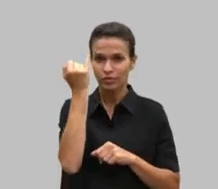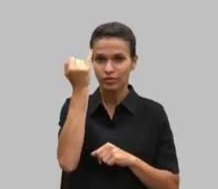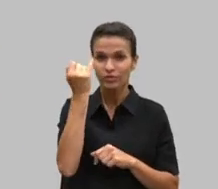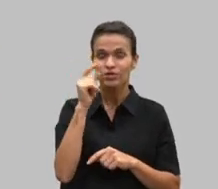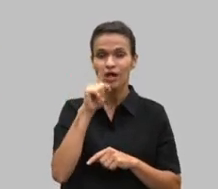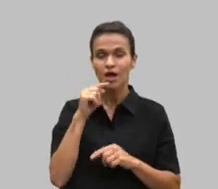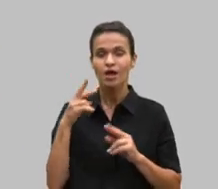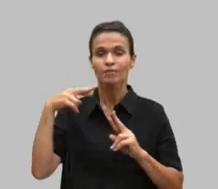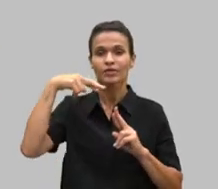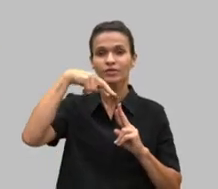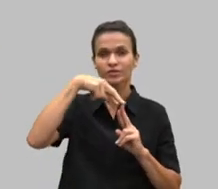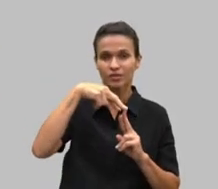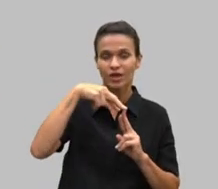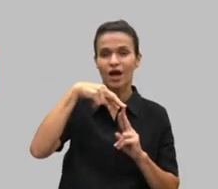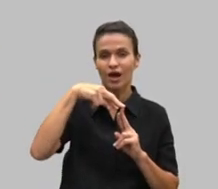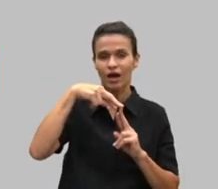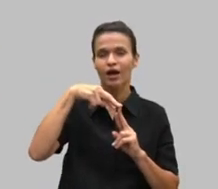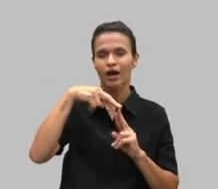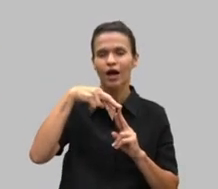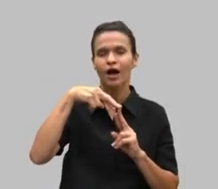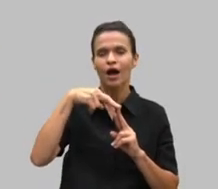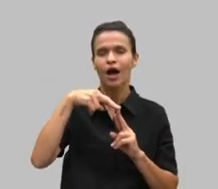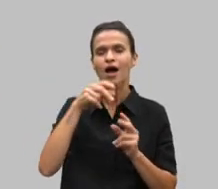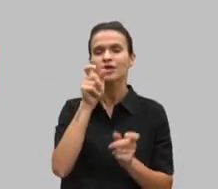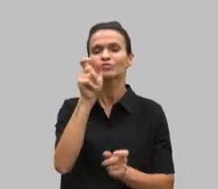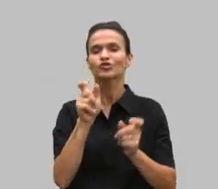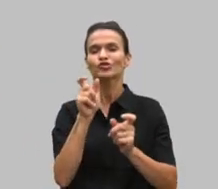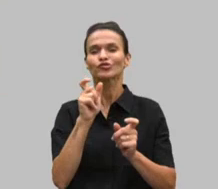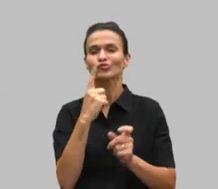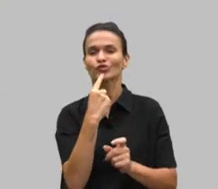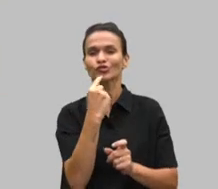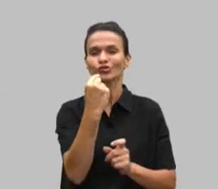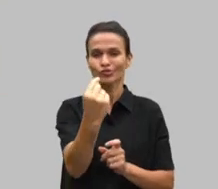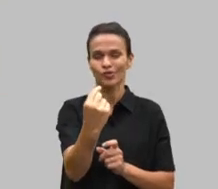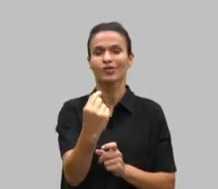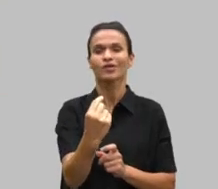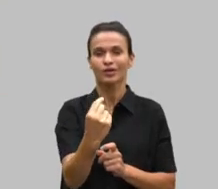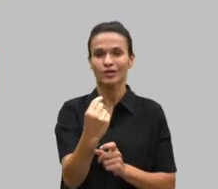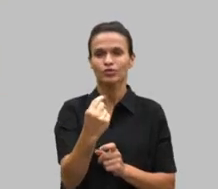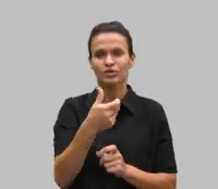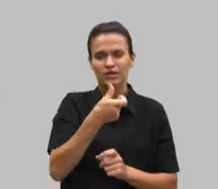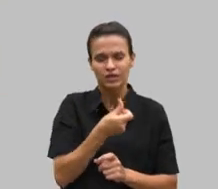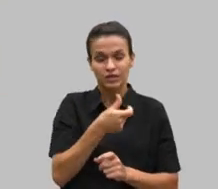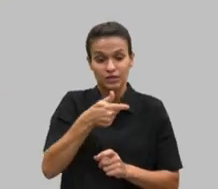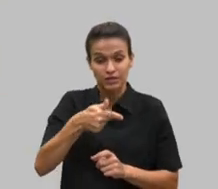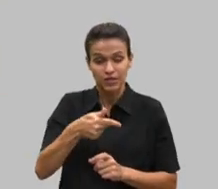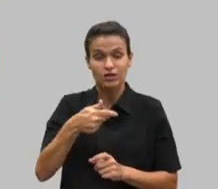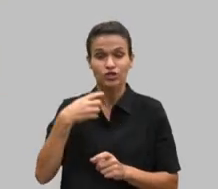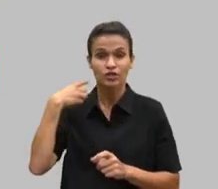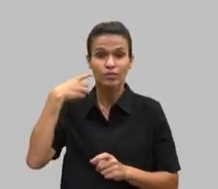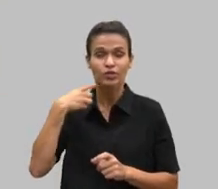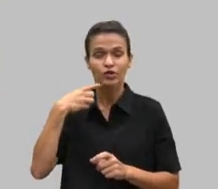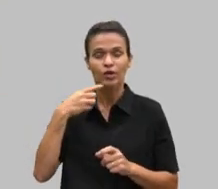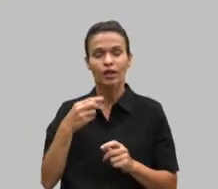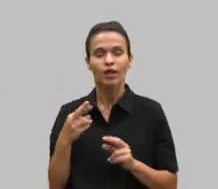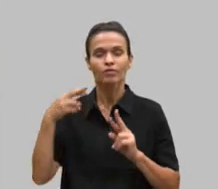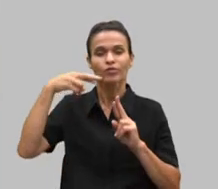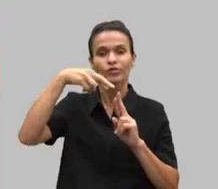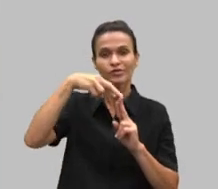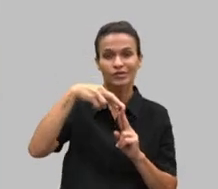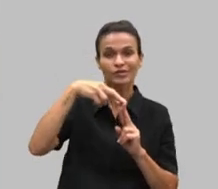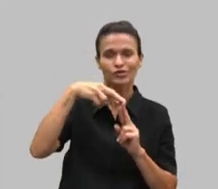representar aqueles que te escolheram aqui os 77 deputados representa as 853 cidades do Estado de Minas Gerais